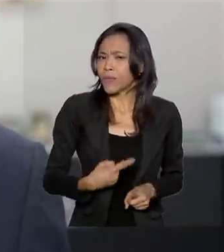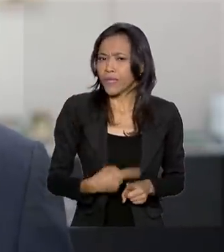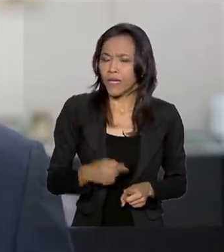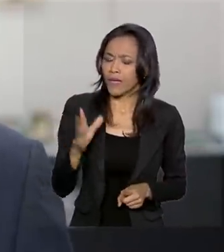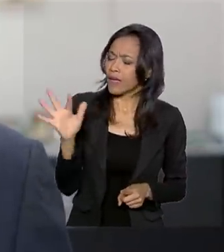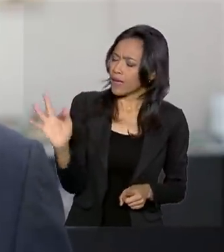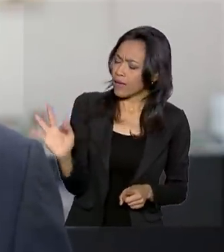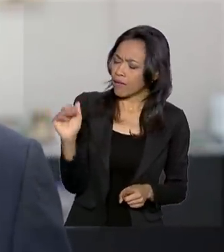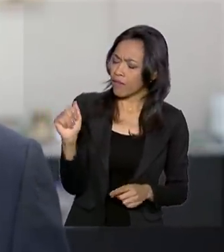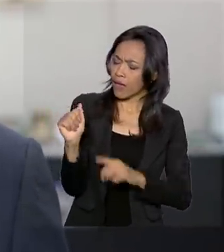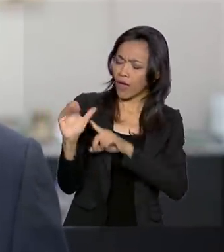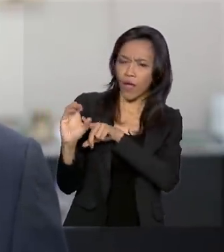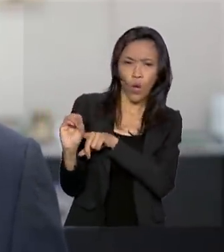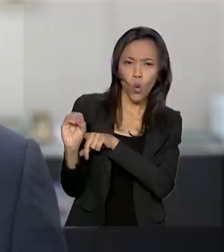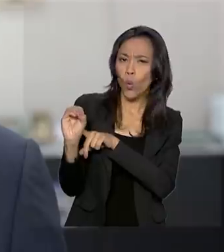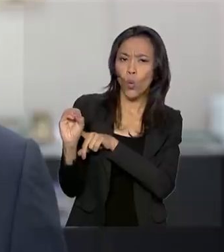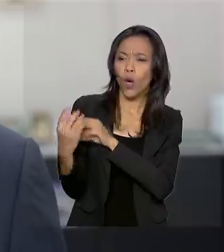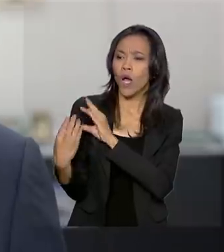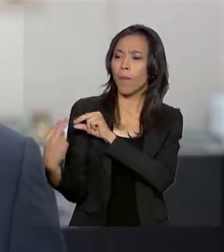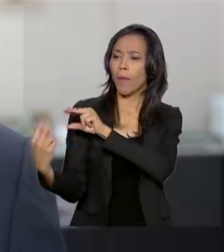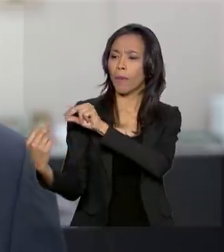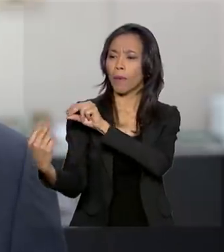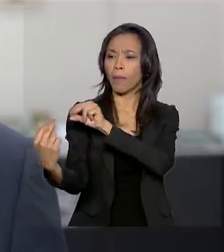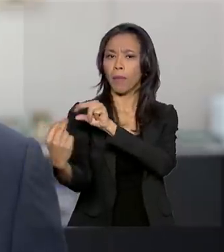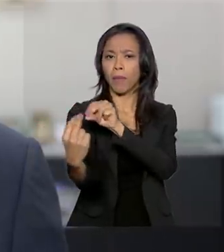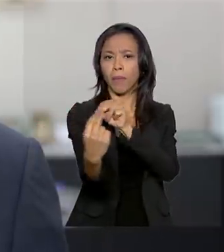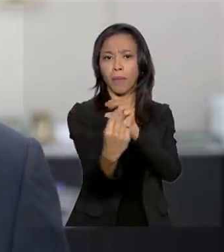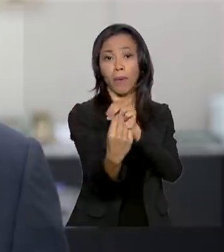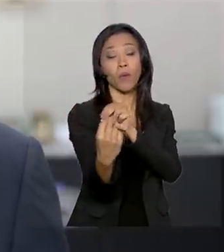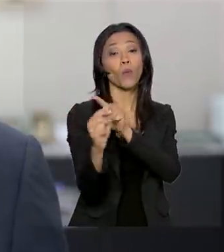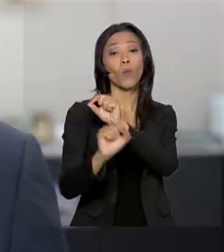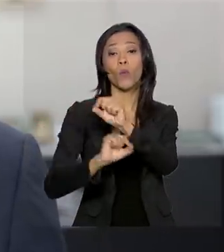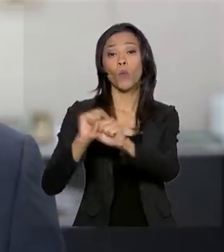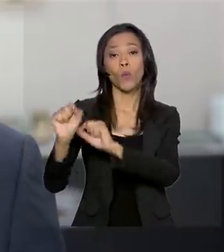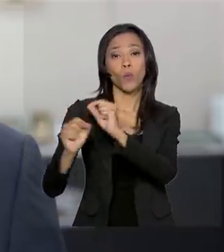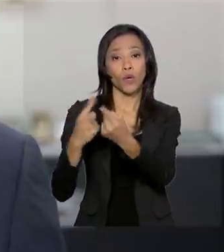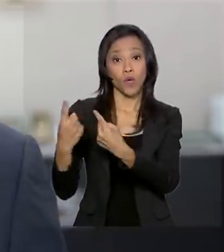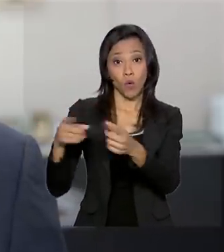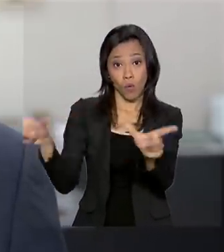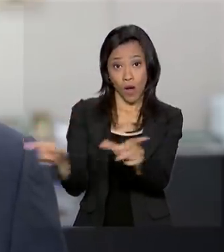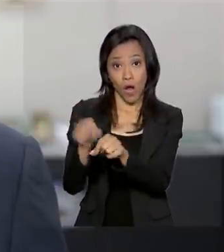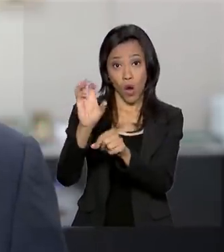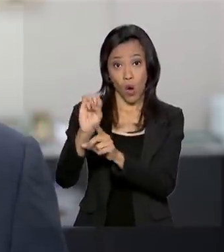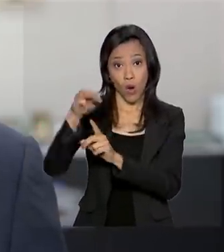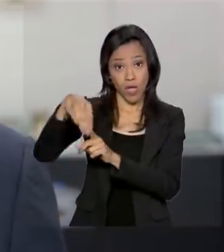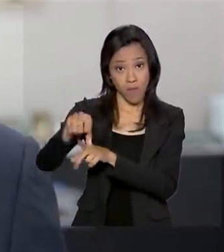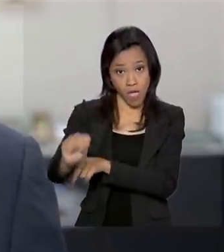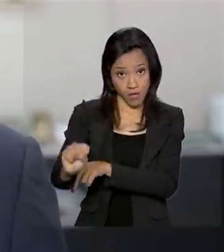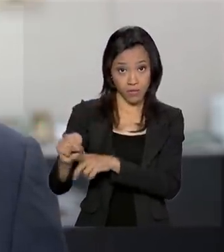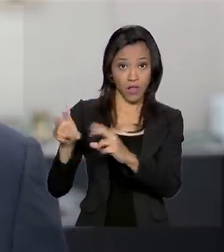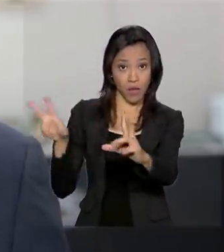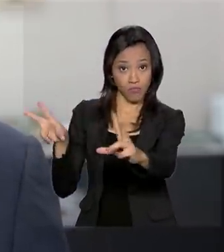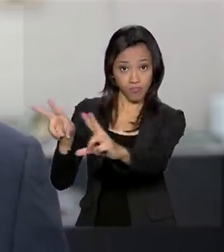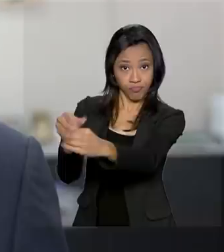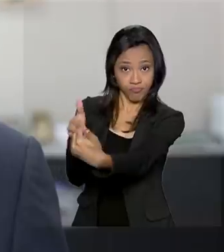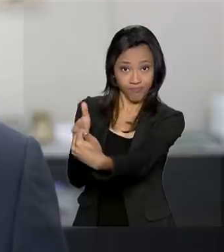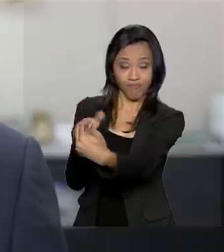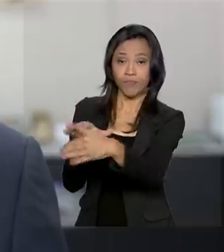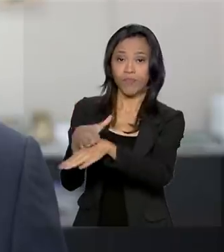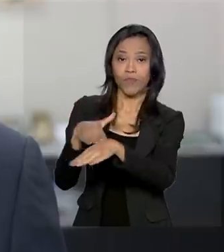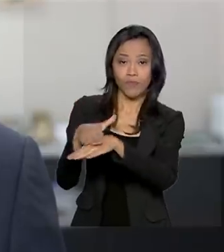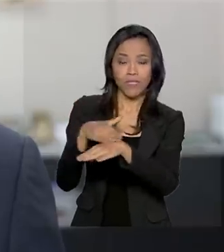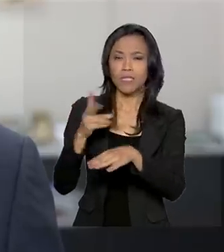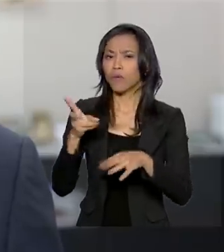dialoga diretamente com a Organização Mundial da Saúde quando o assunto é nutrição e